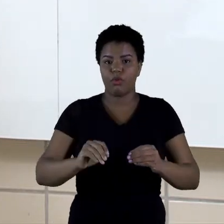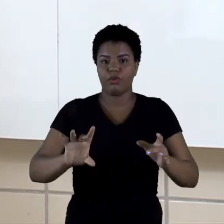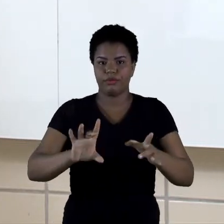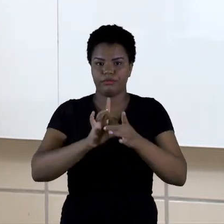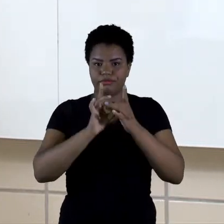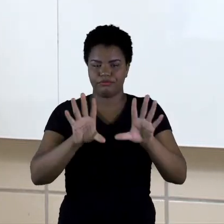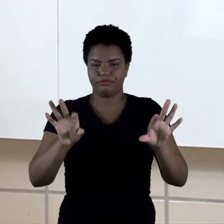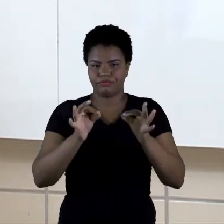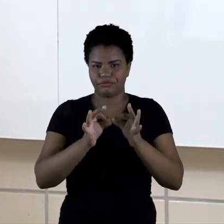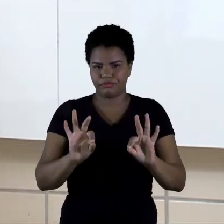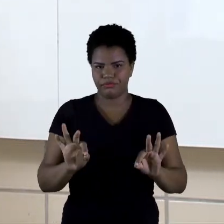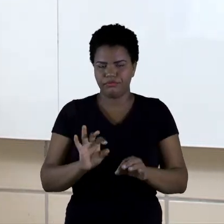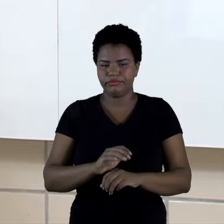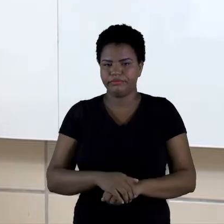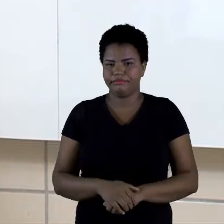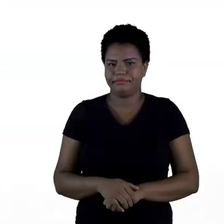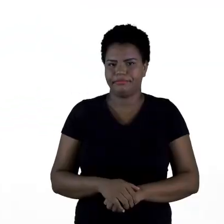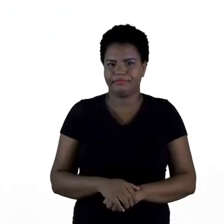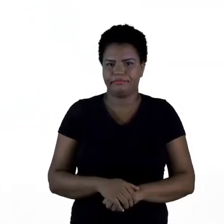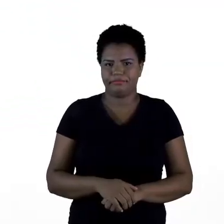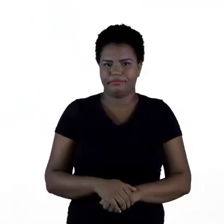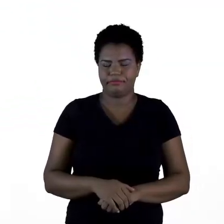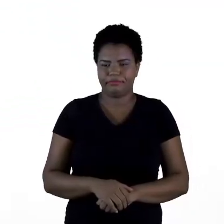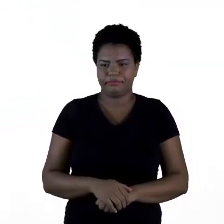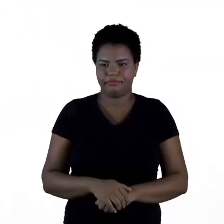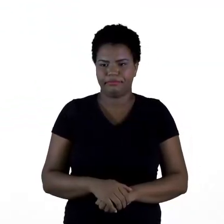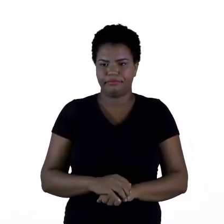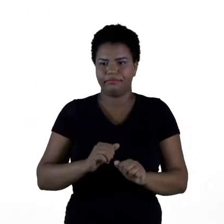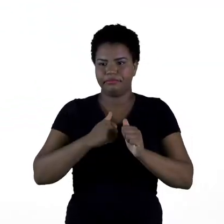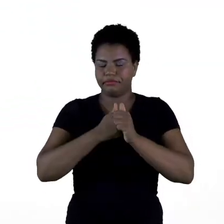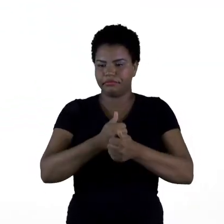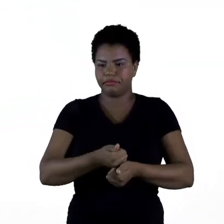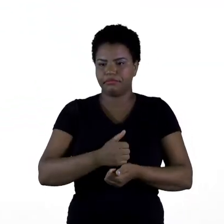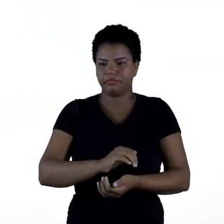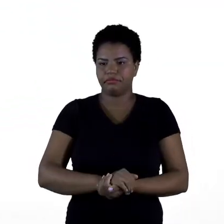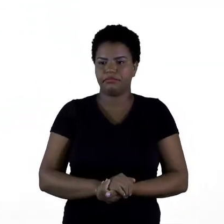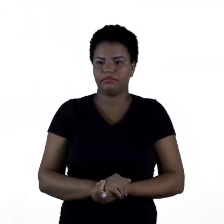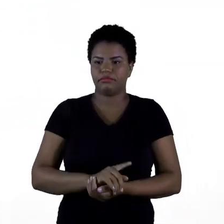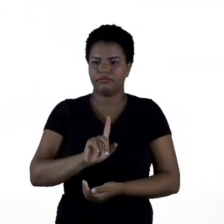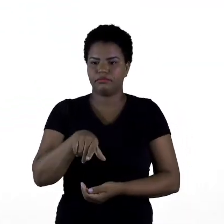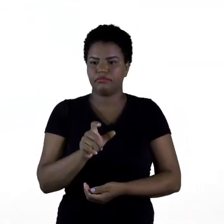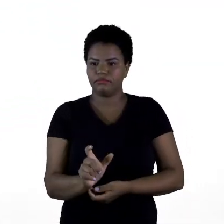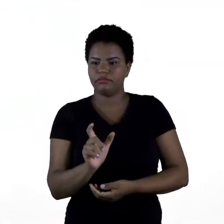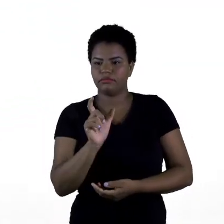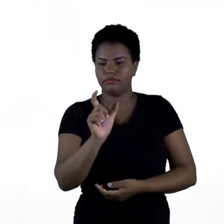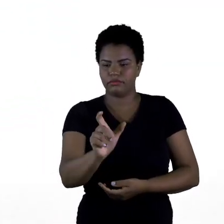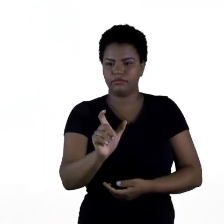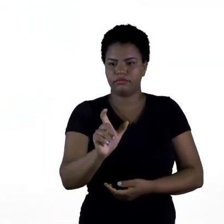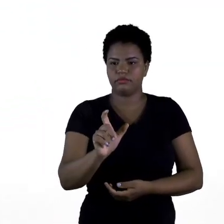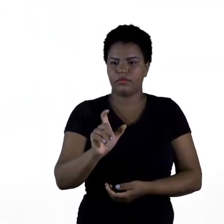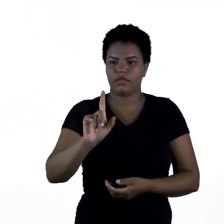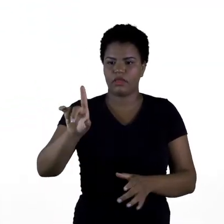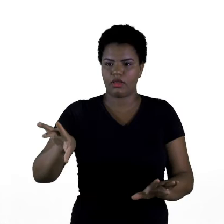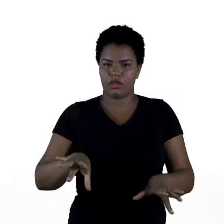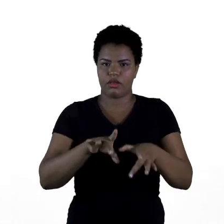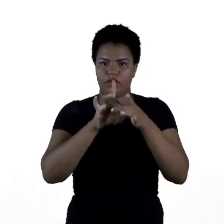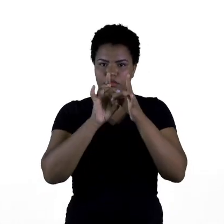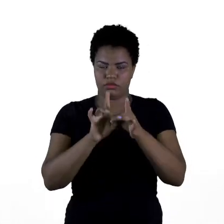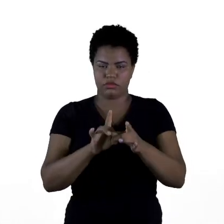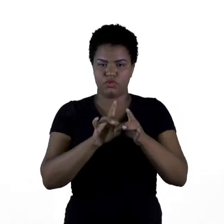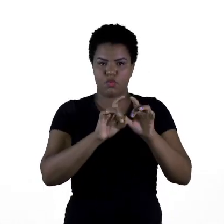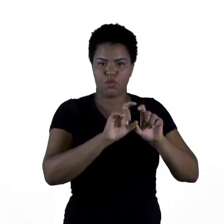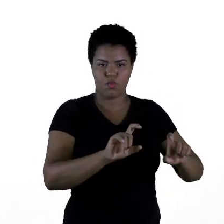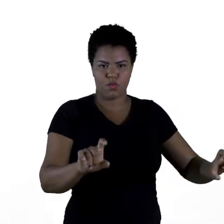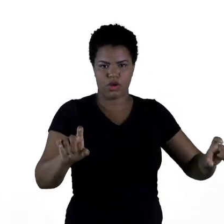subordinativas. Vamos ver o que é. Acompanhe comigo. São palavras que servem para ligar orações